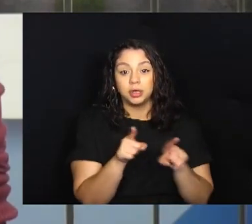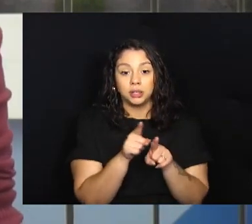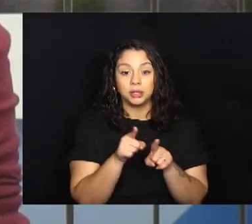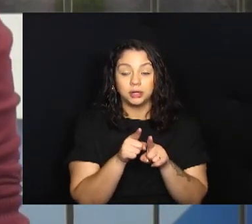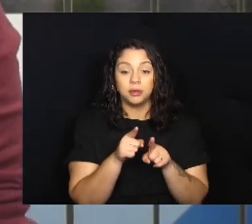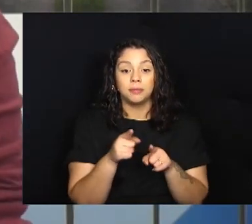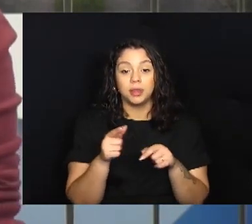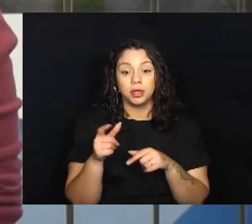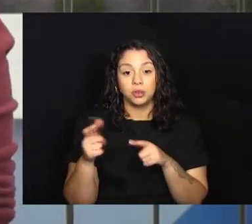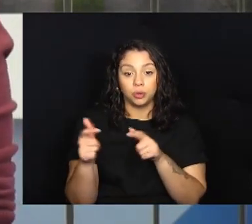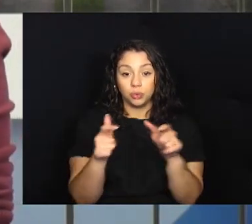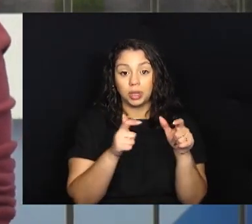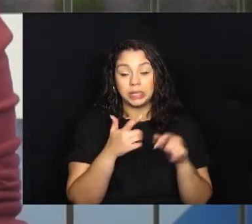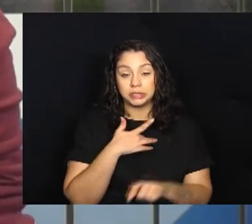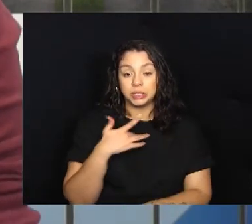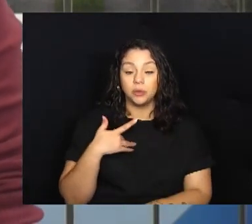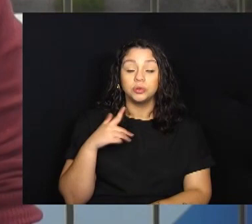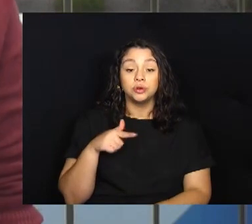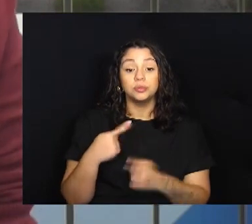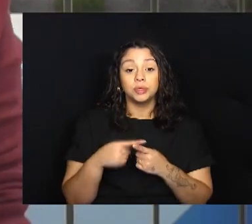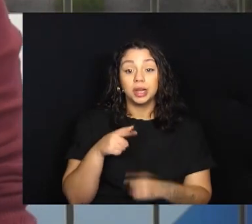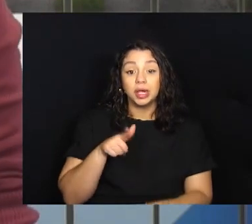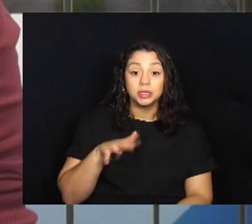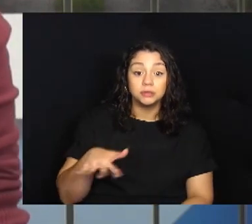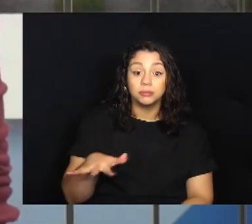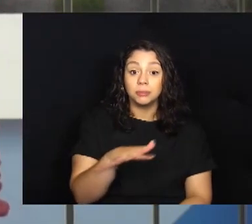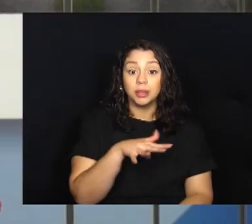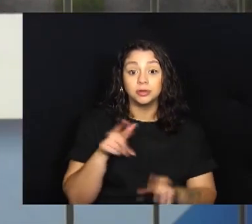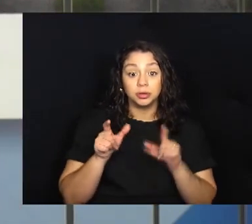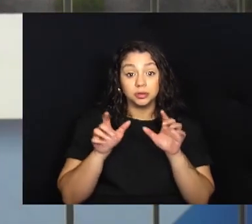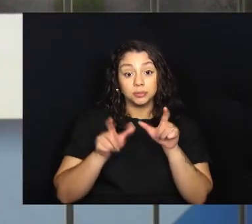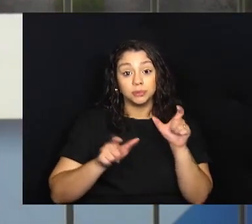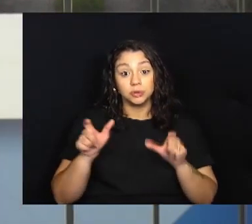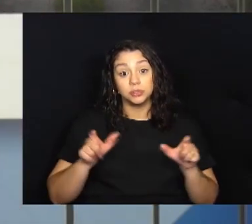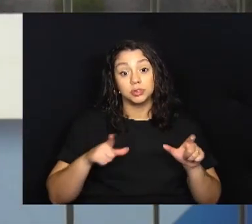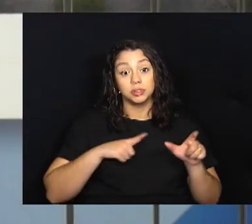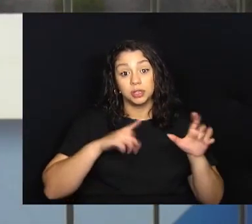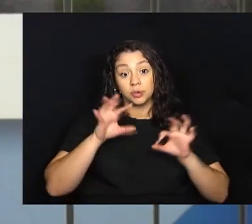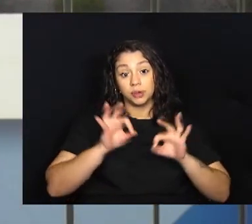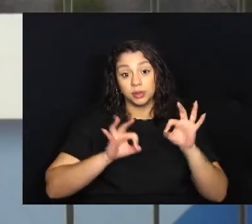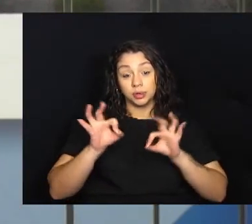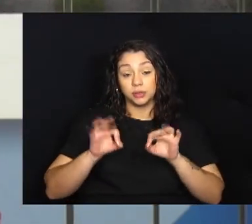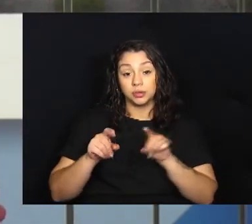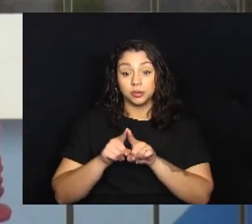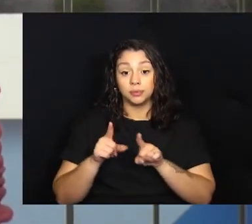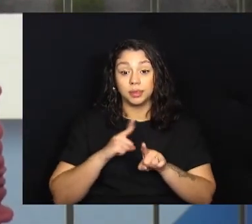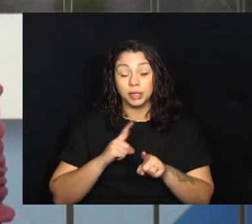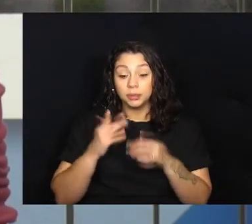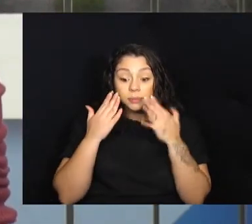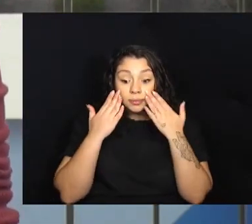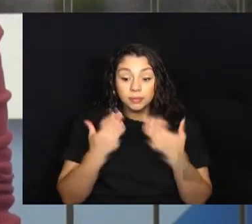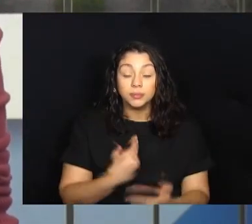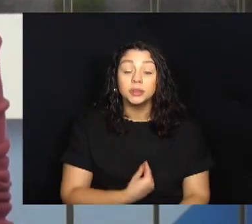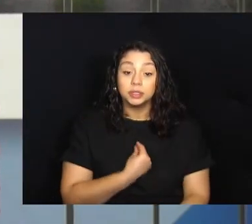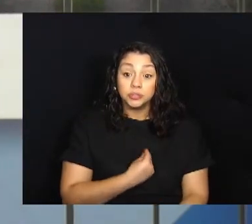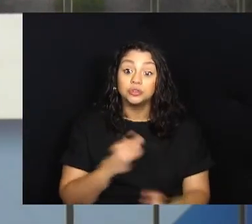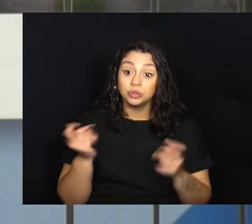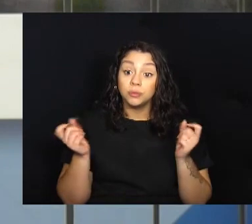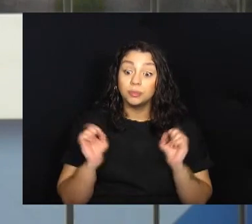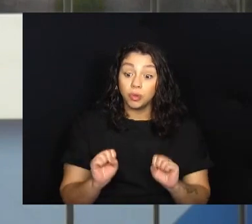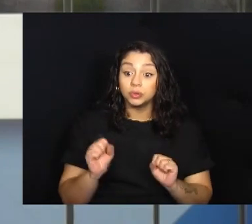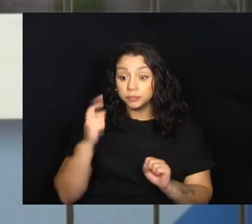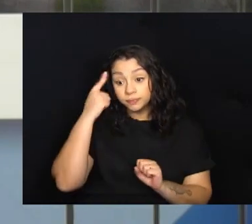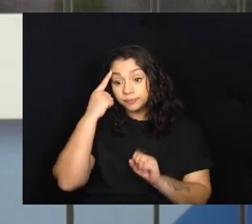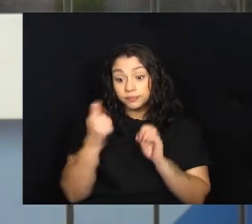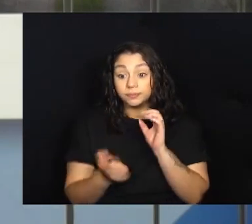saúde, porque são nesses espaços que as pessoas estão organizadas, que as pessoas acabam aparecendo e que a gente possa pensar a partir